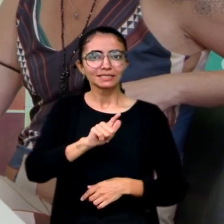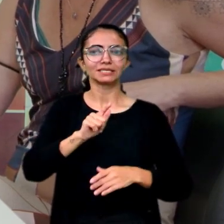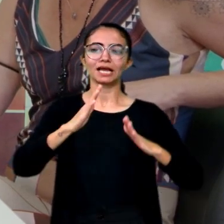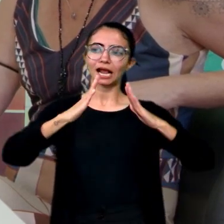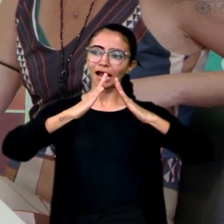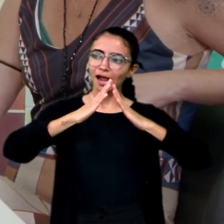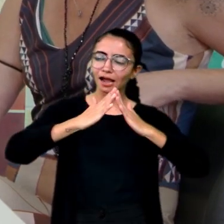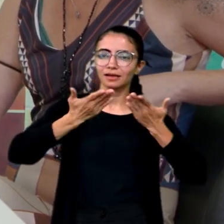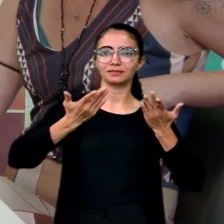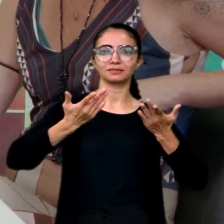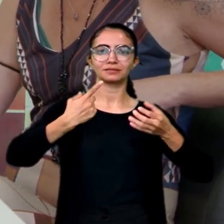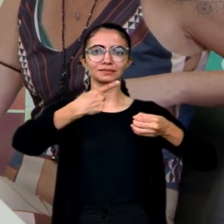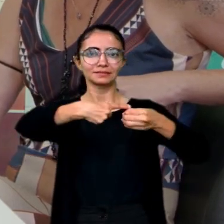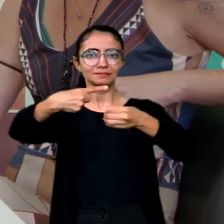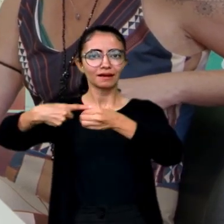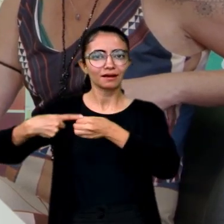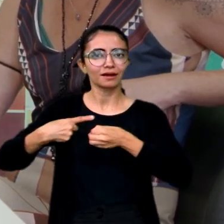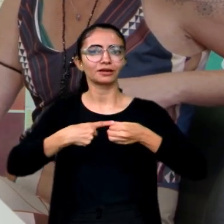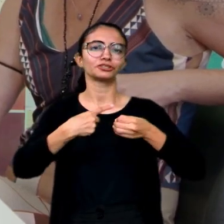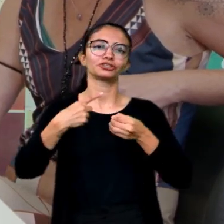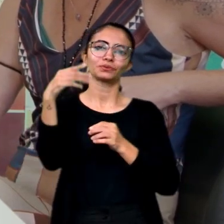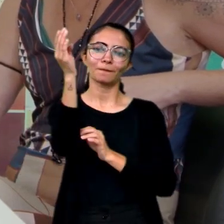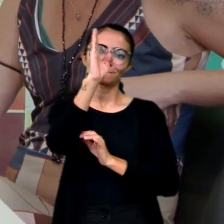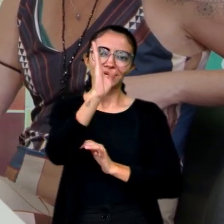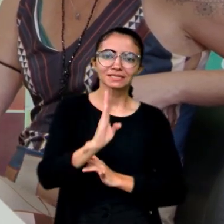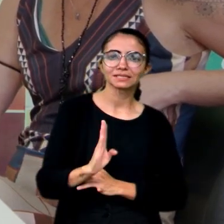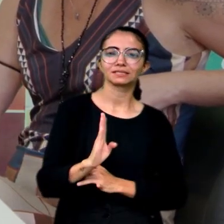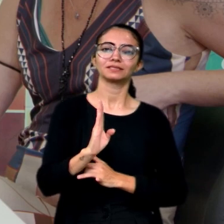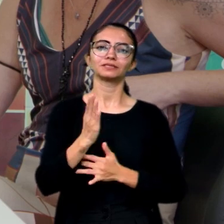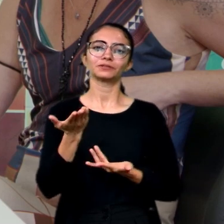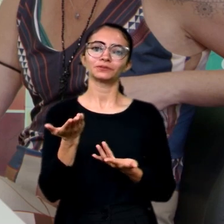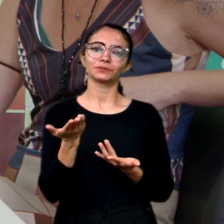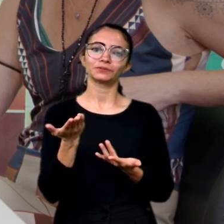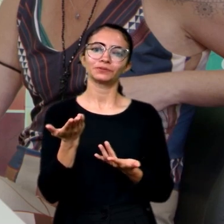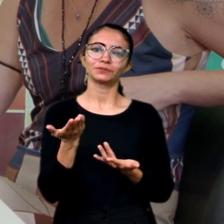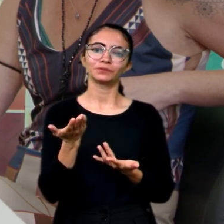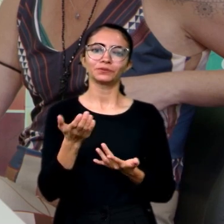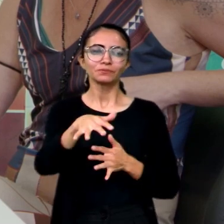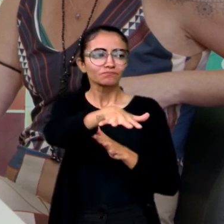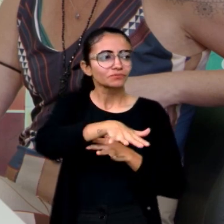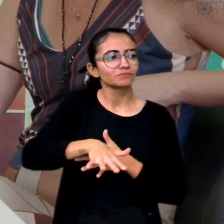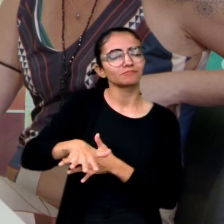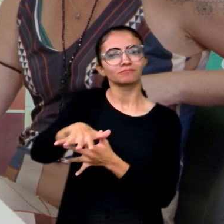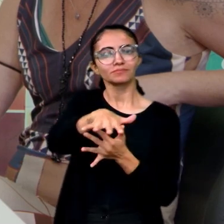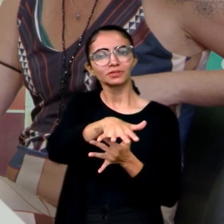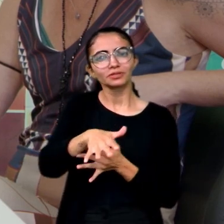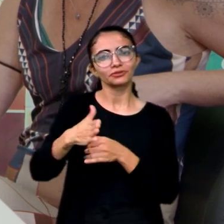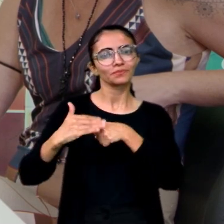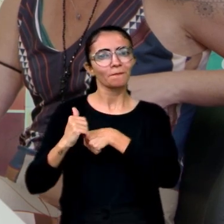nossa cidade, nossa comunidade, nosso país um ambiente mais